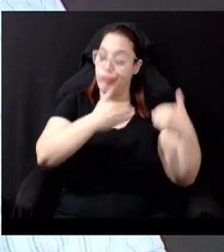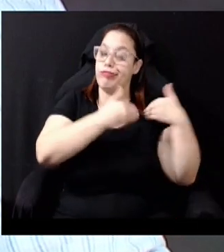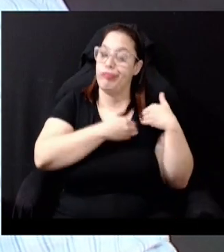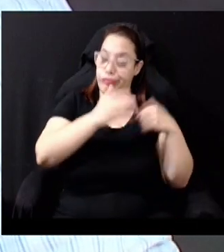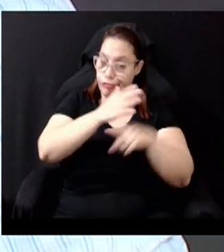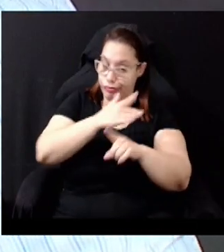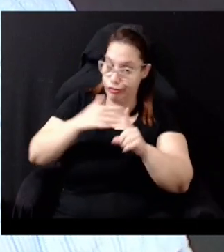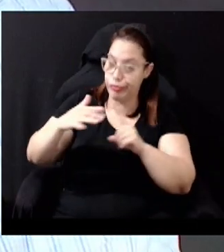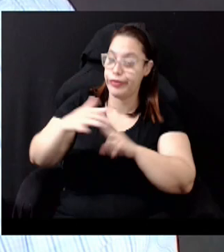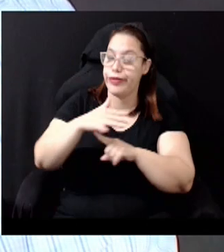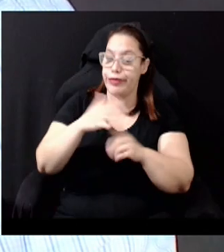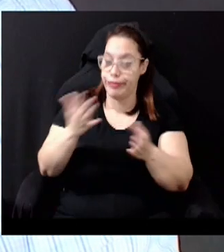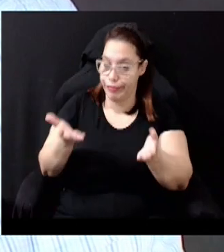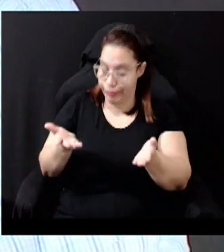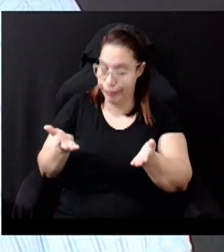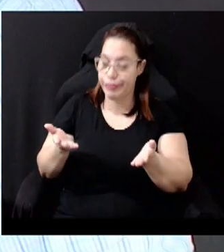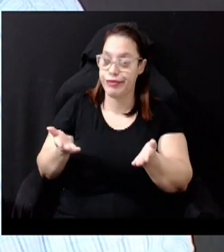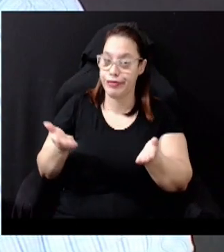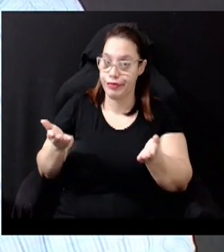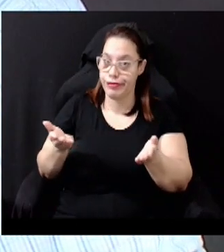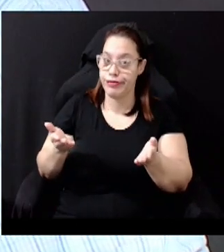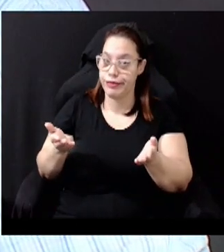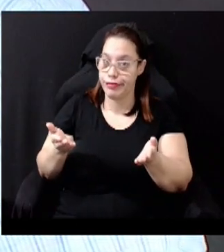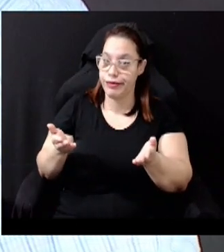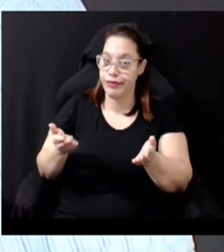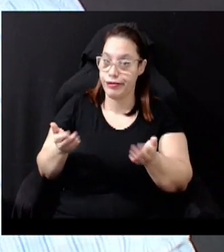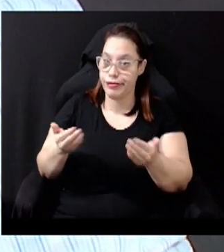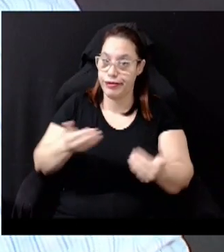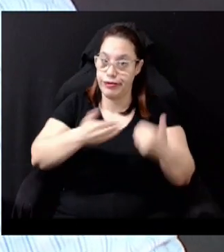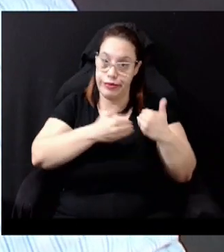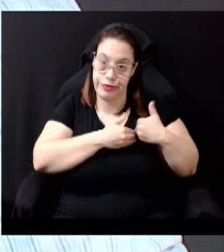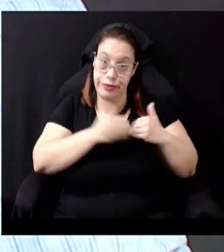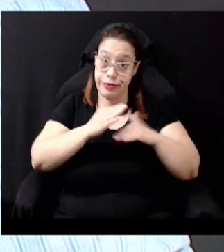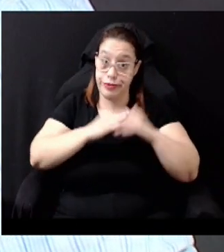e por aí afora. Então isso acaba resultando em produtos muito